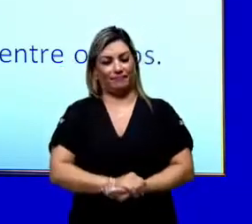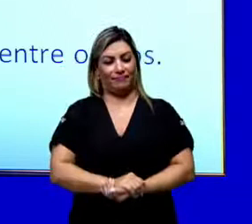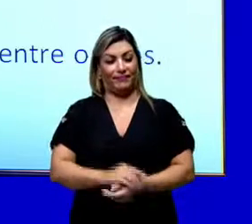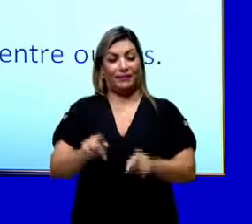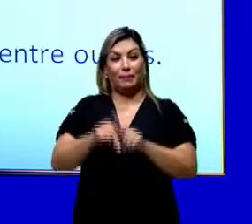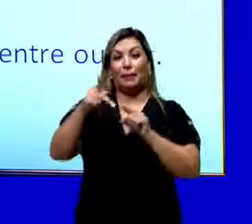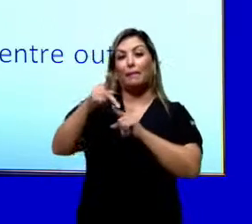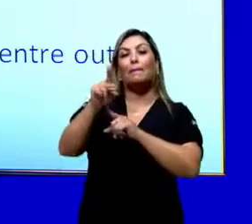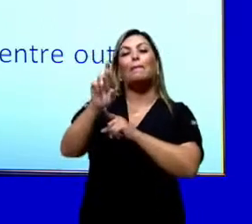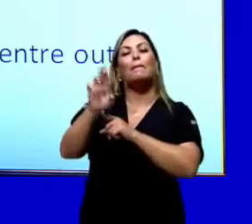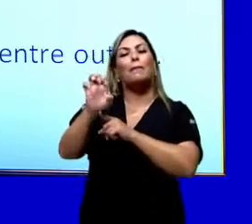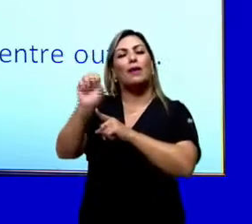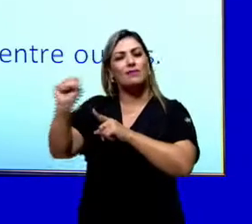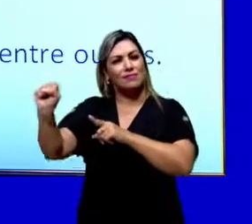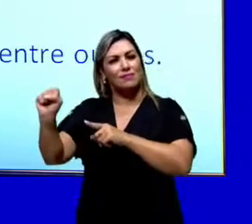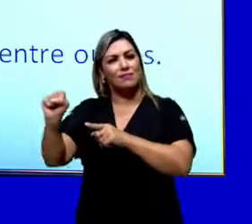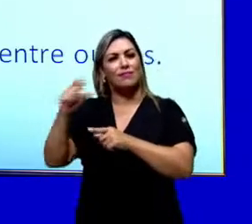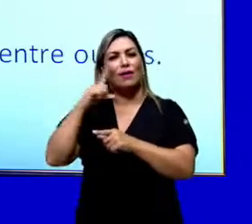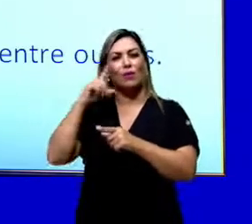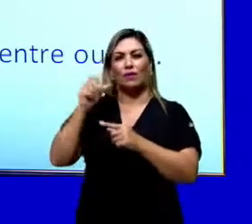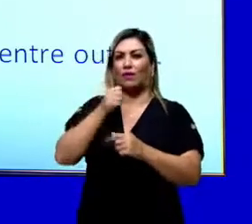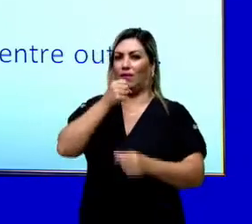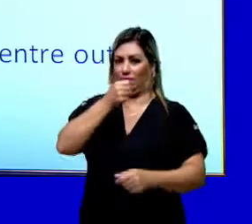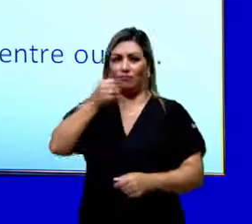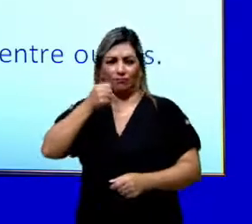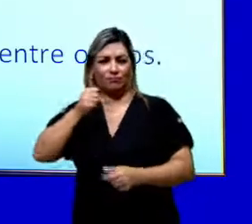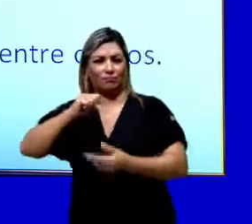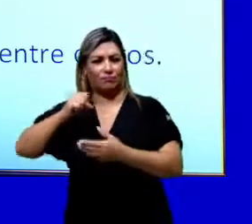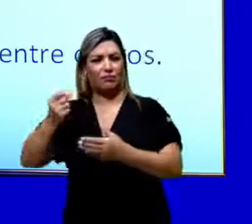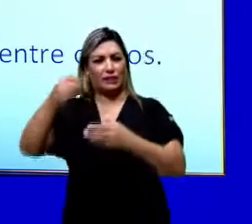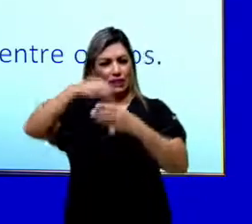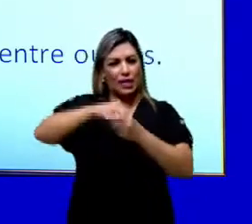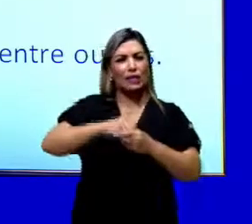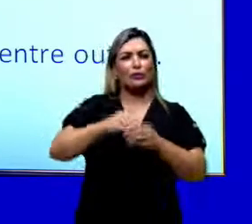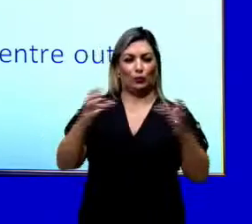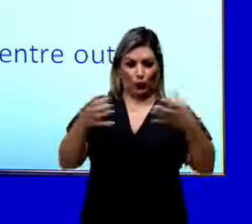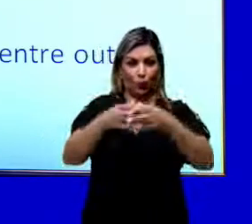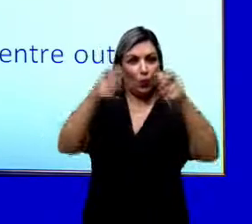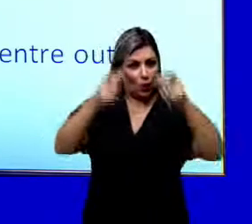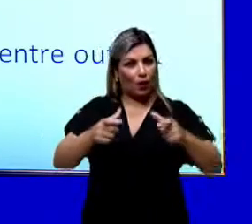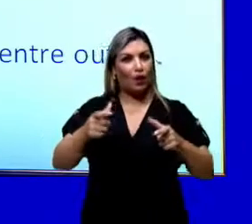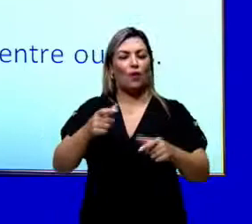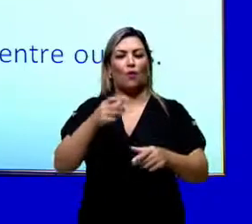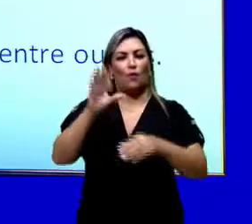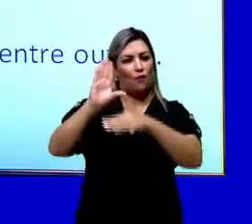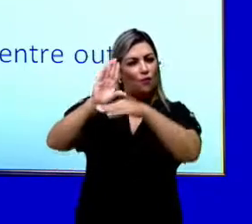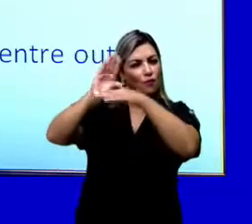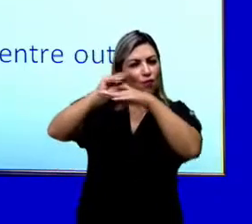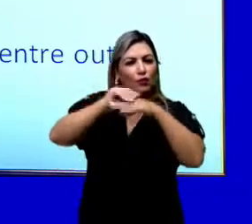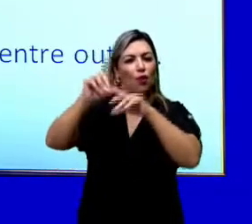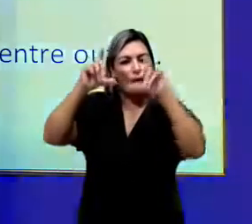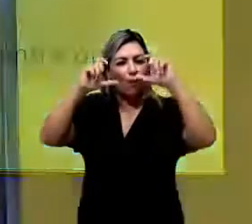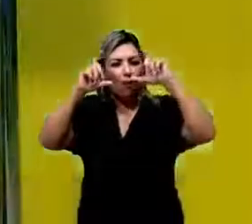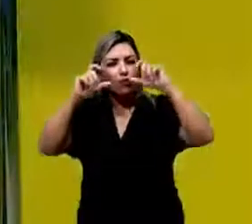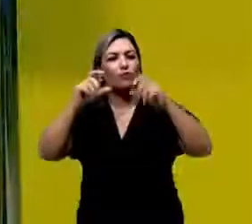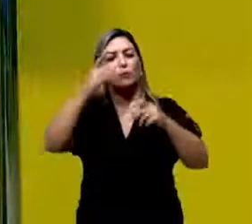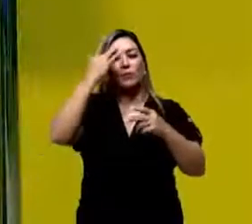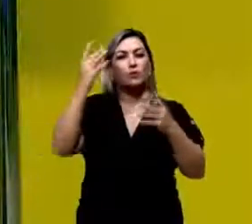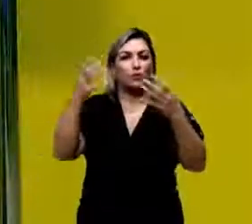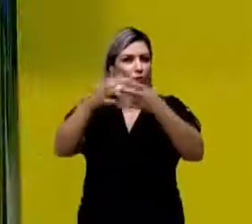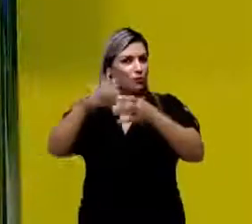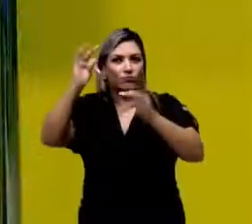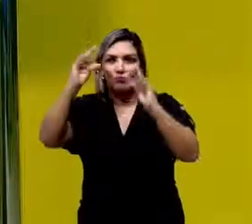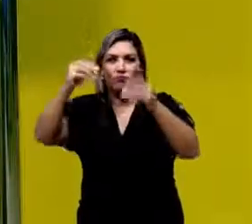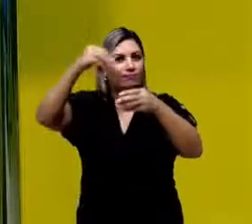a press que a imprensa em geral né que é formada pelos jornalistas fotógrafos editores e toda a equipe